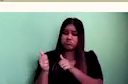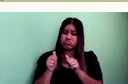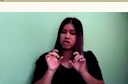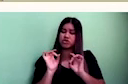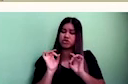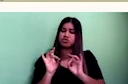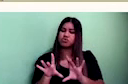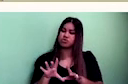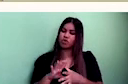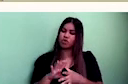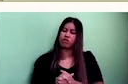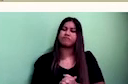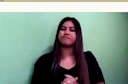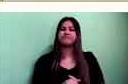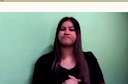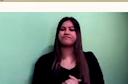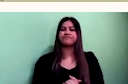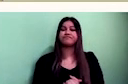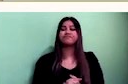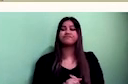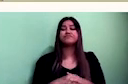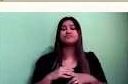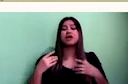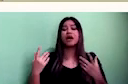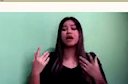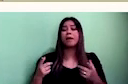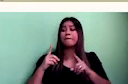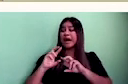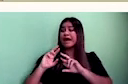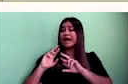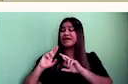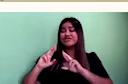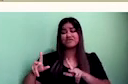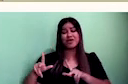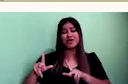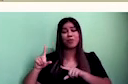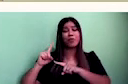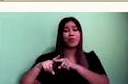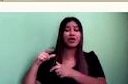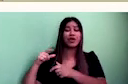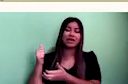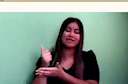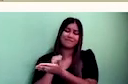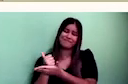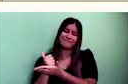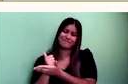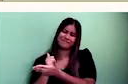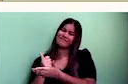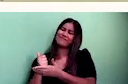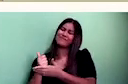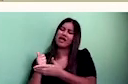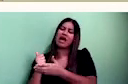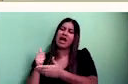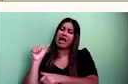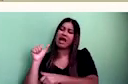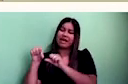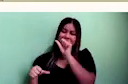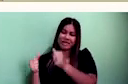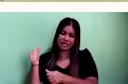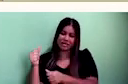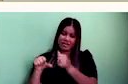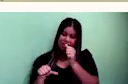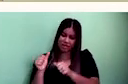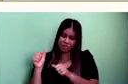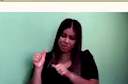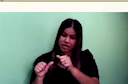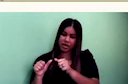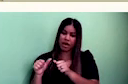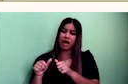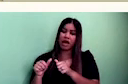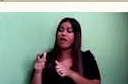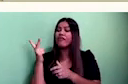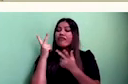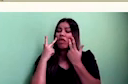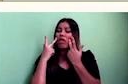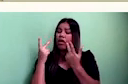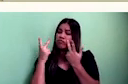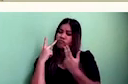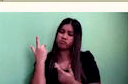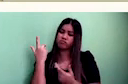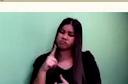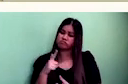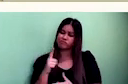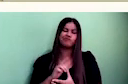planta, do natural, né? Por quê? Porque é sintético, é feito com reação química. Não é extraído, tá? Da planta